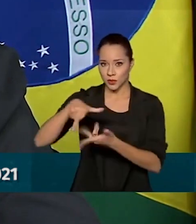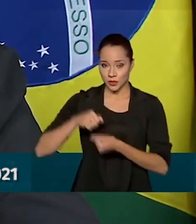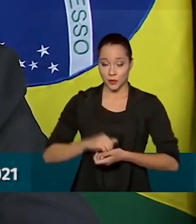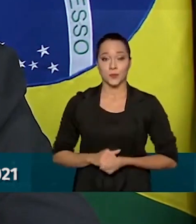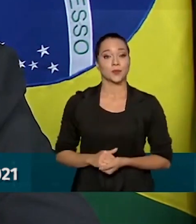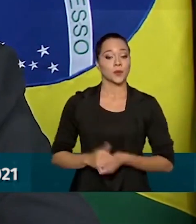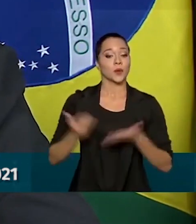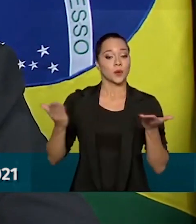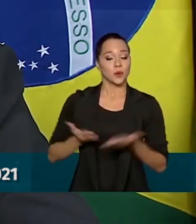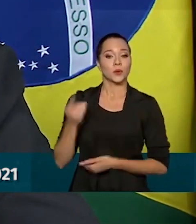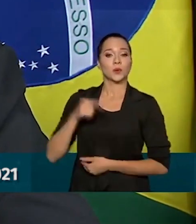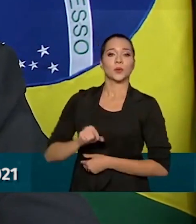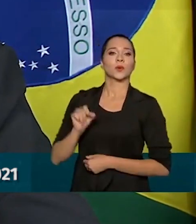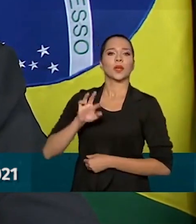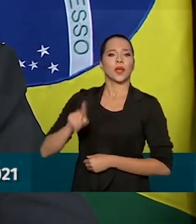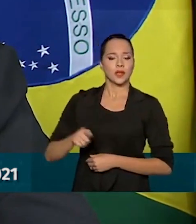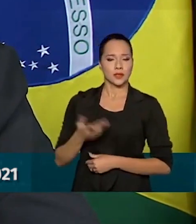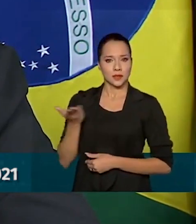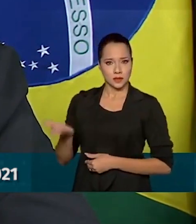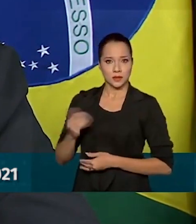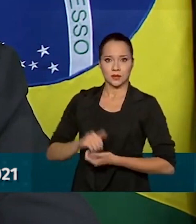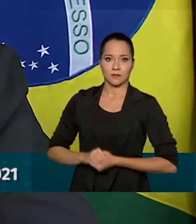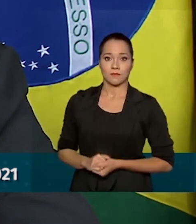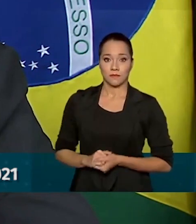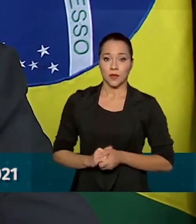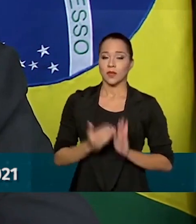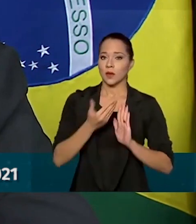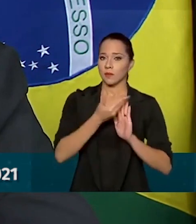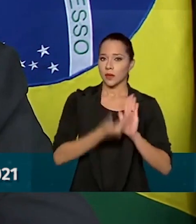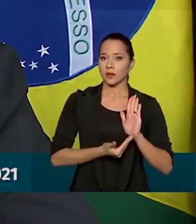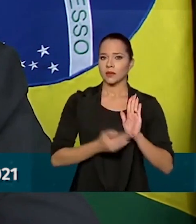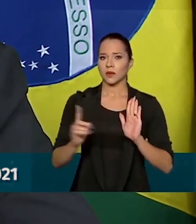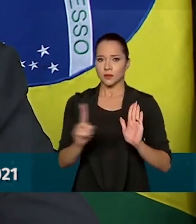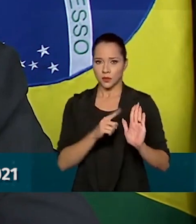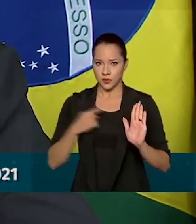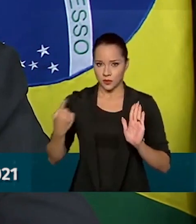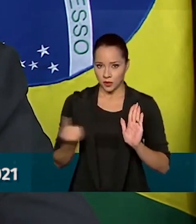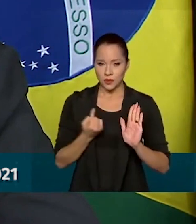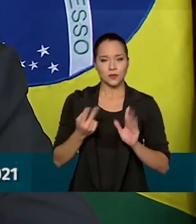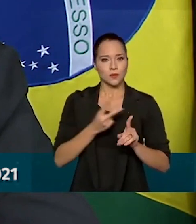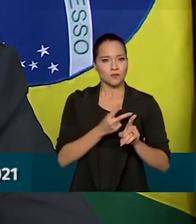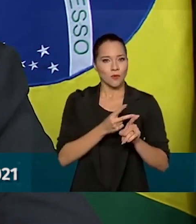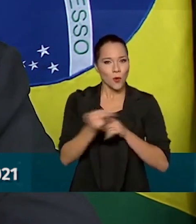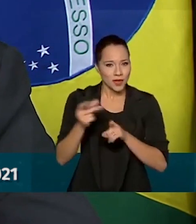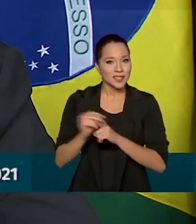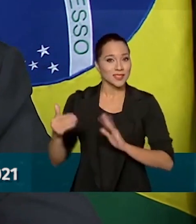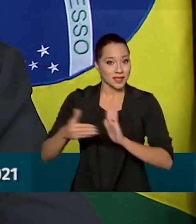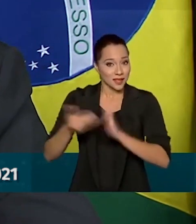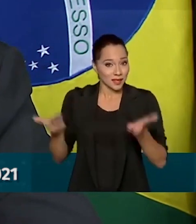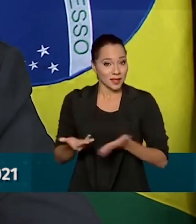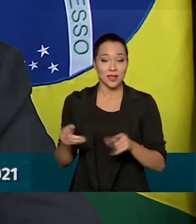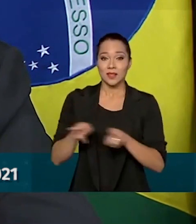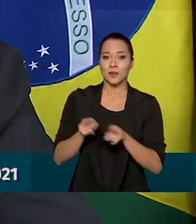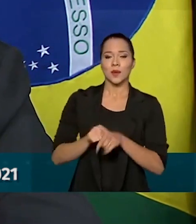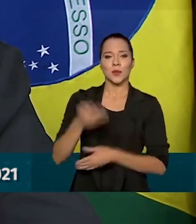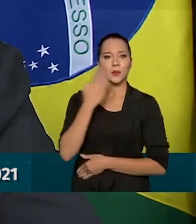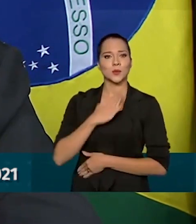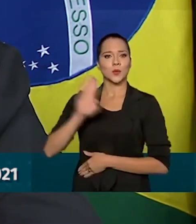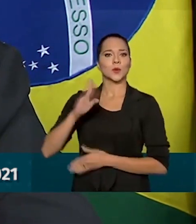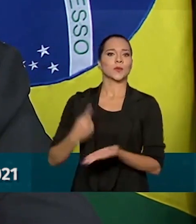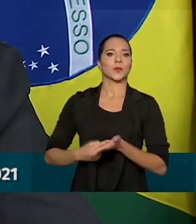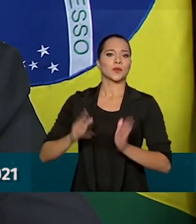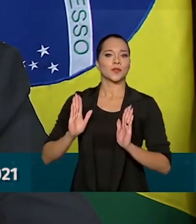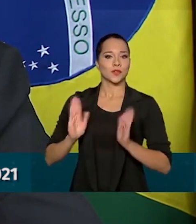Renovo hoje essa credencial, respaldada tanto por nossas conquistas até aqui, quanto pelos compromissos